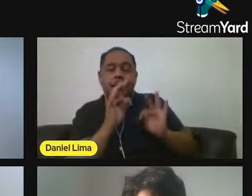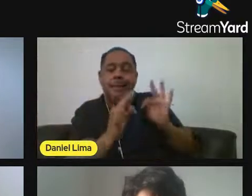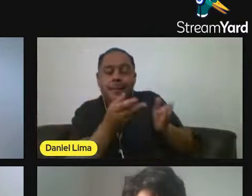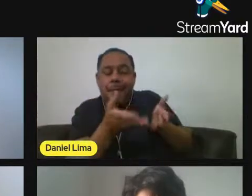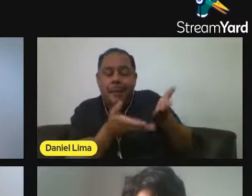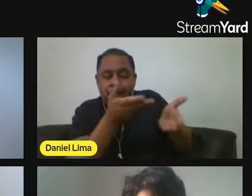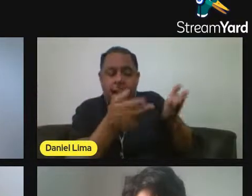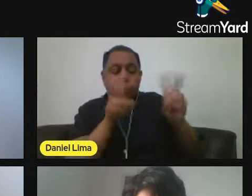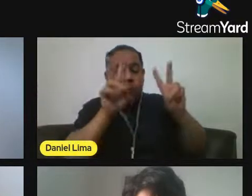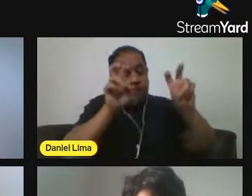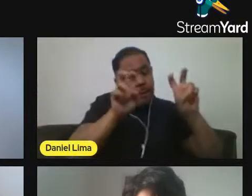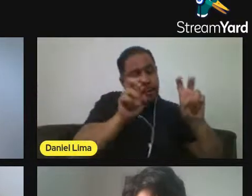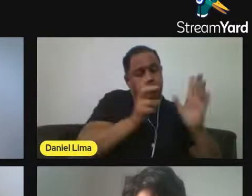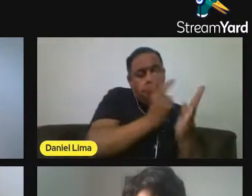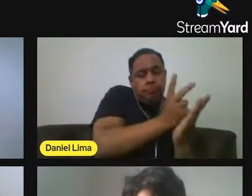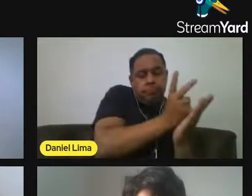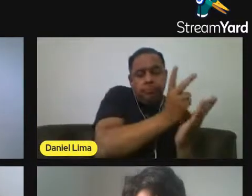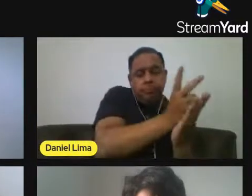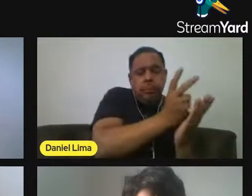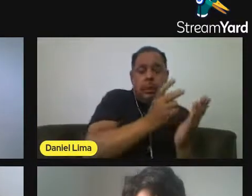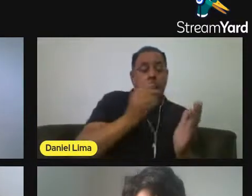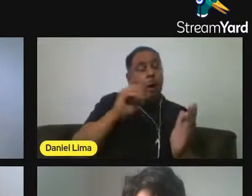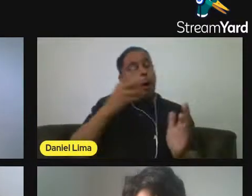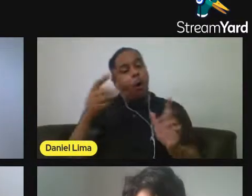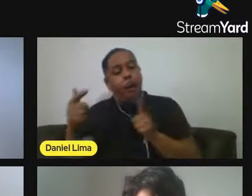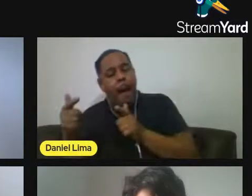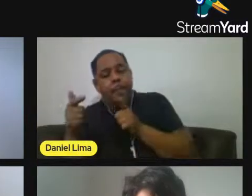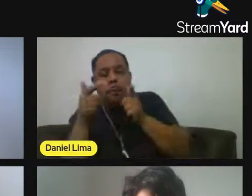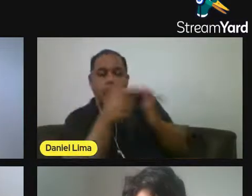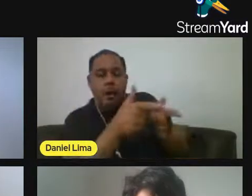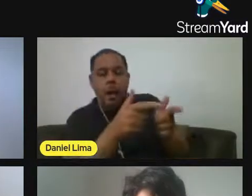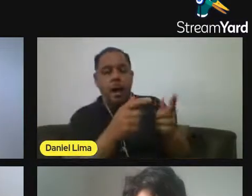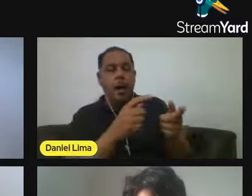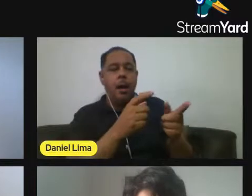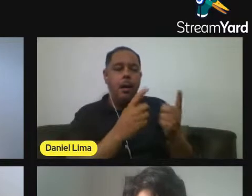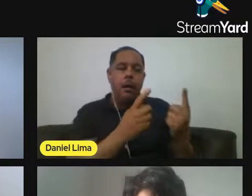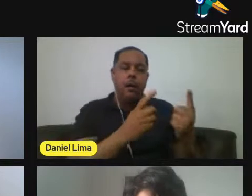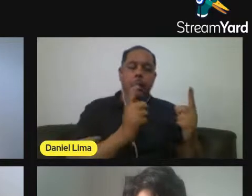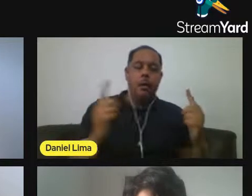tenta, como ele diz, atacar seus opositores, né?